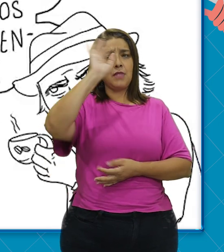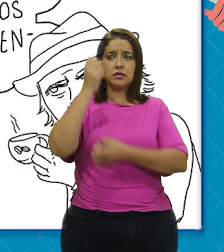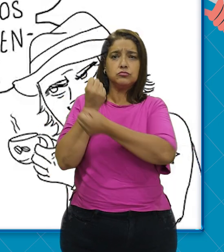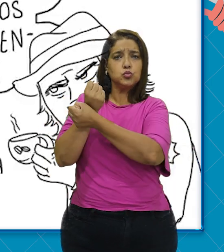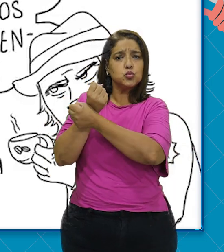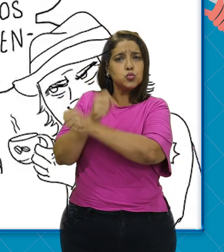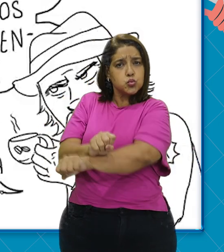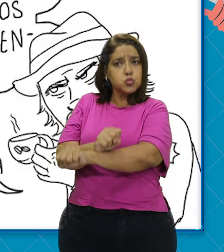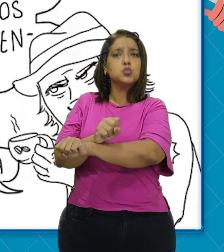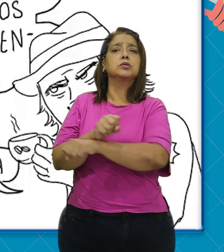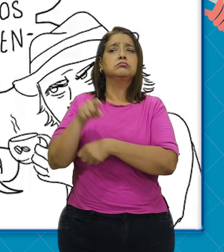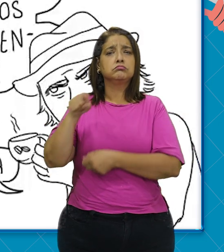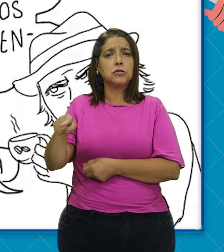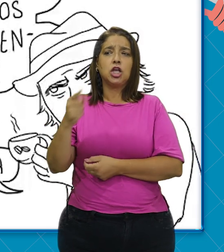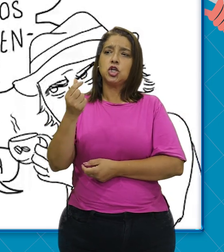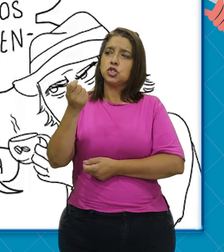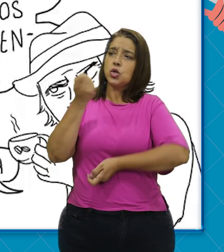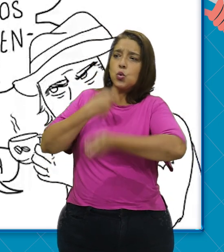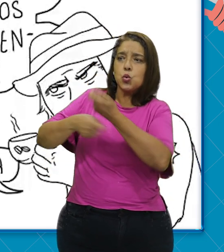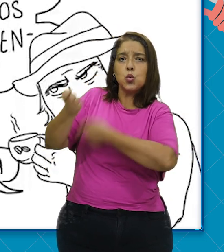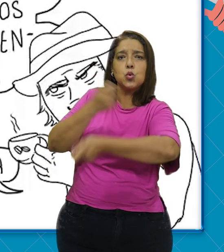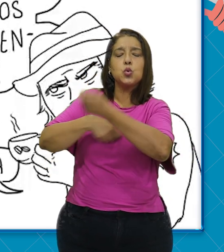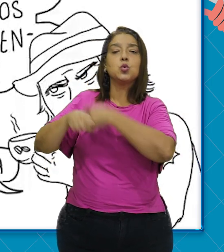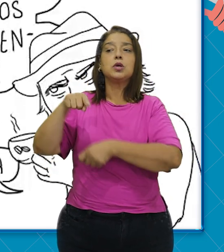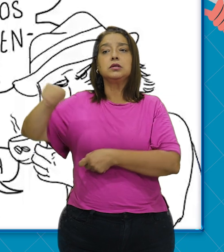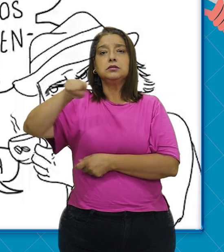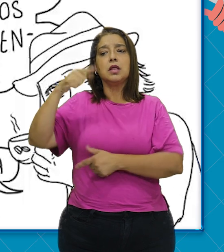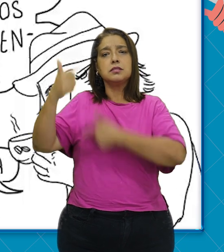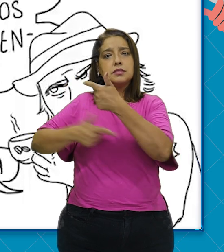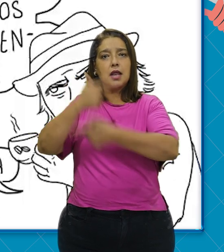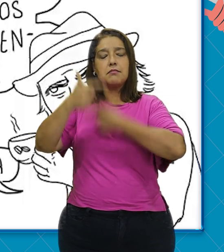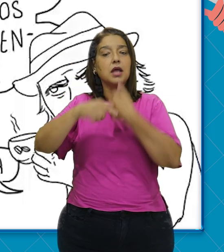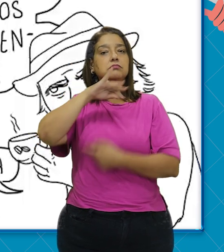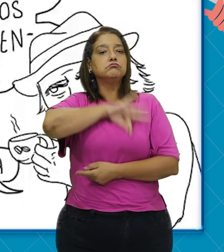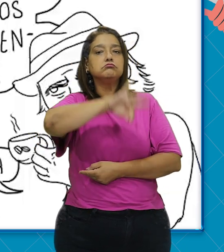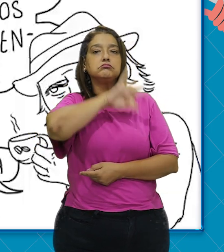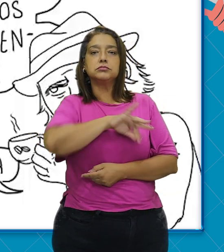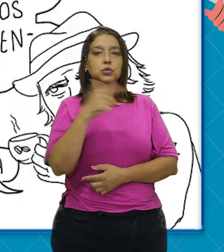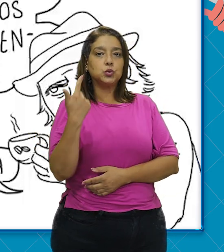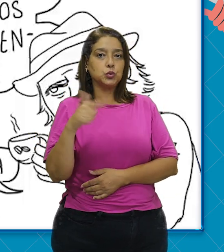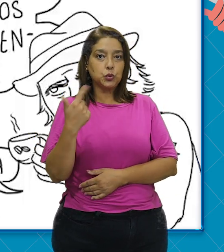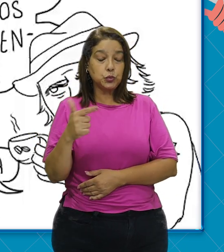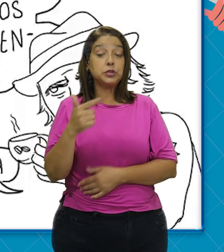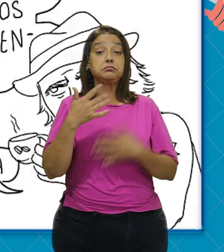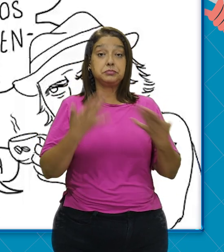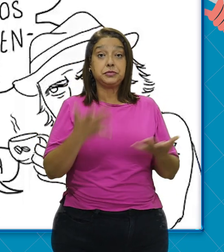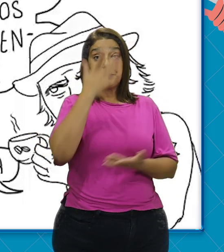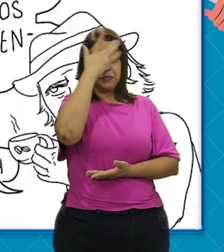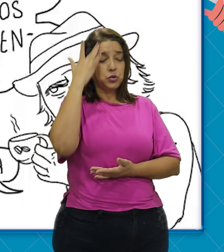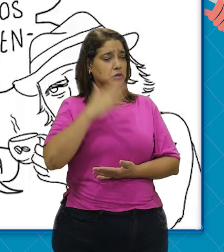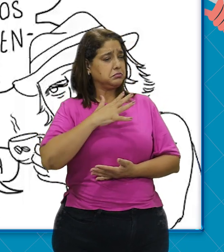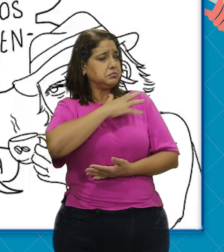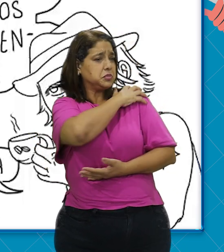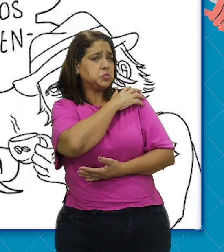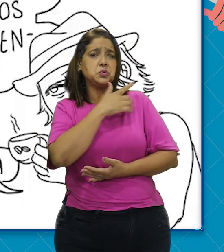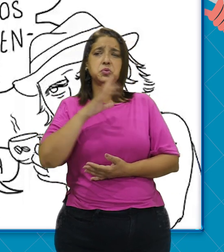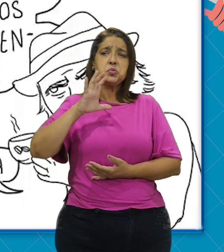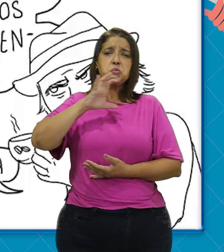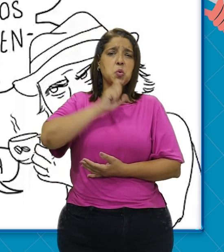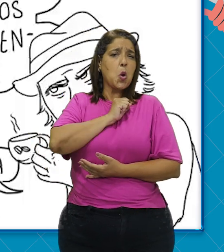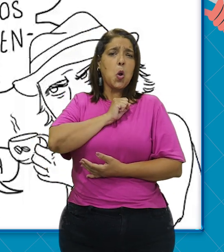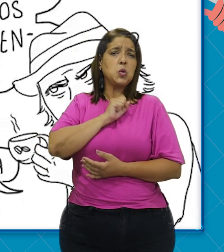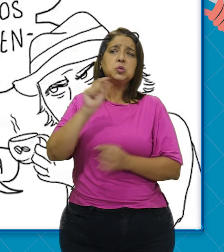concedeu prejuízos financeiros, sem receber nenhuma indenização do Império. Os militares também não estavam gostando nem um pouco da